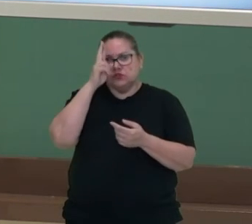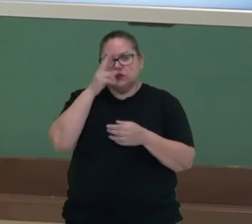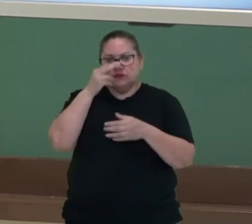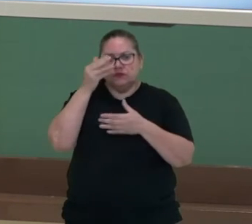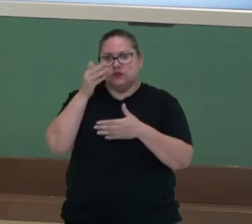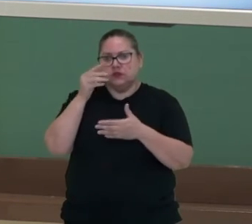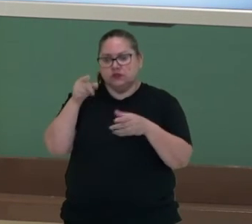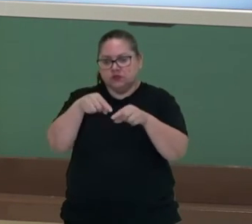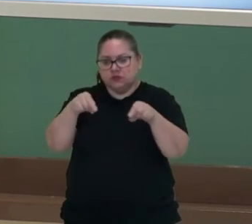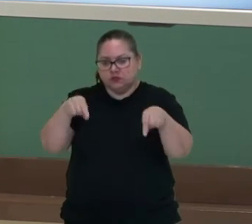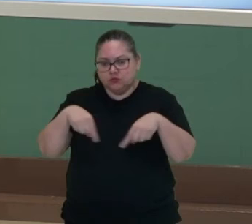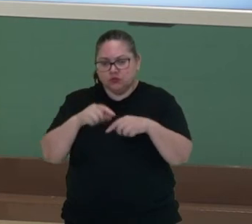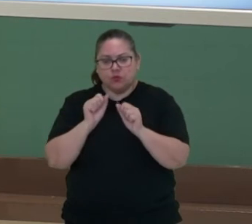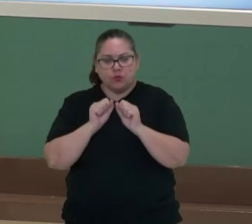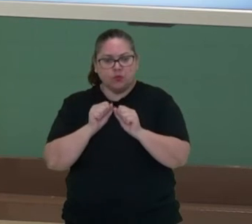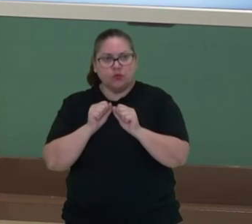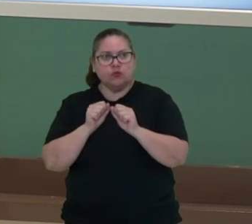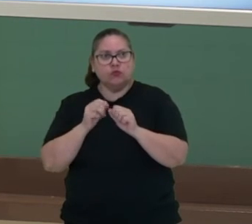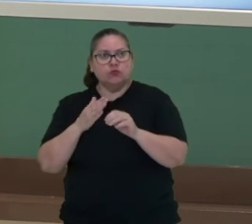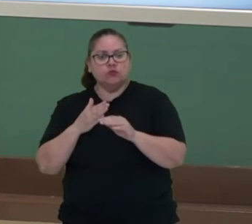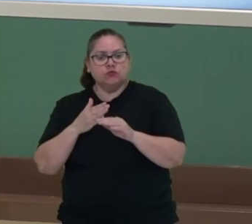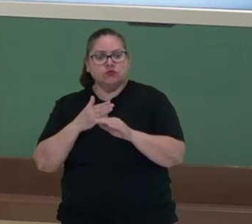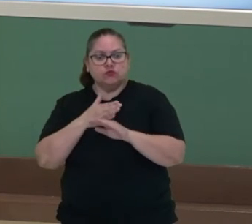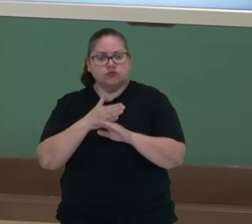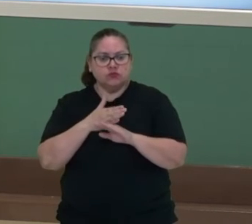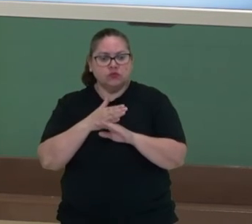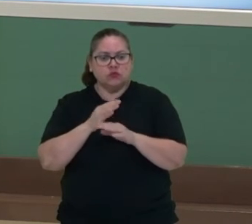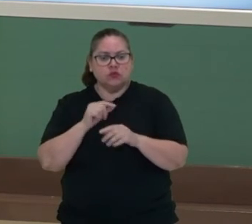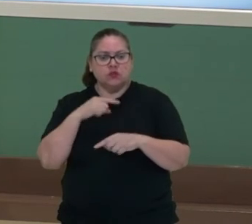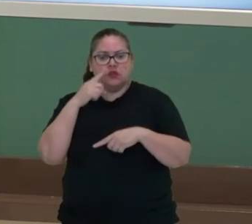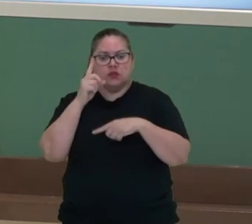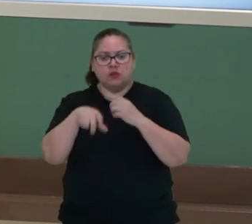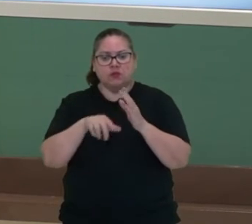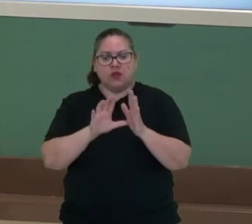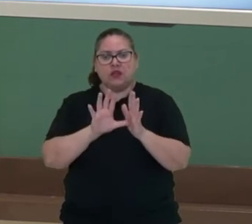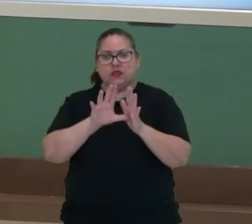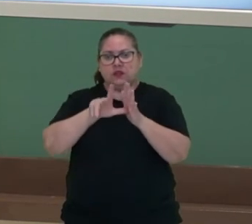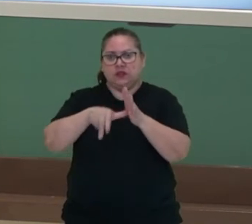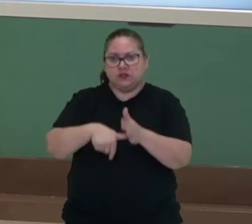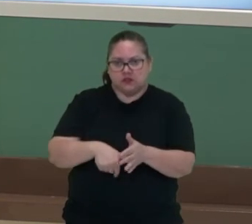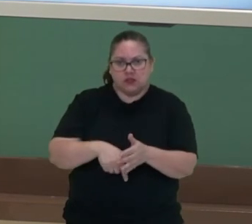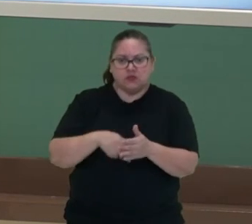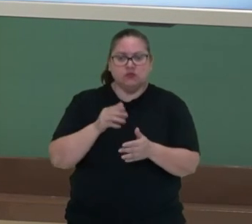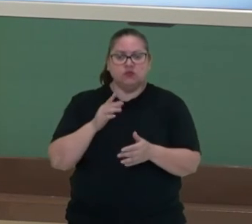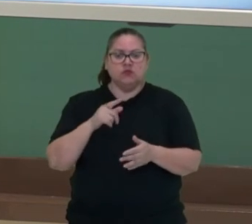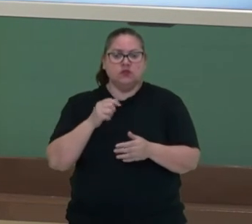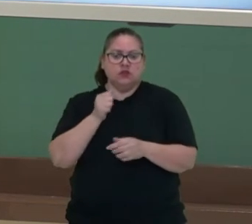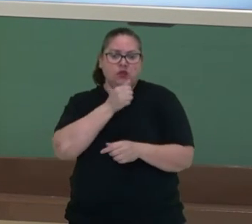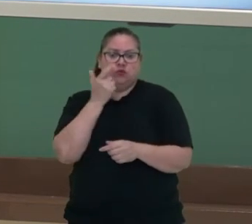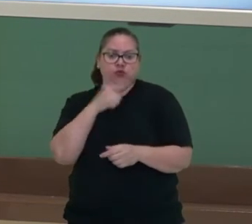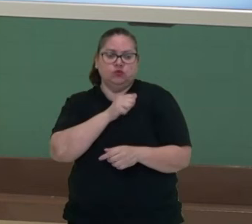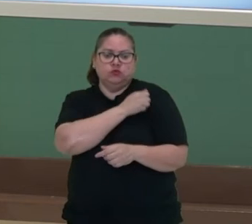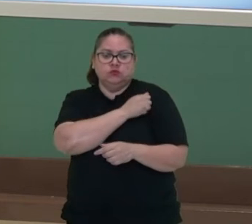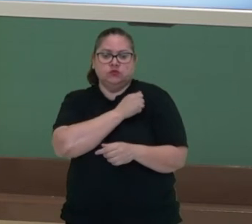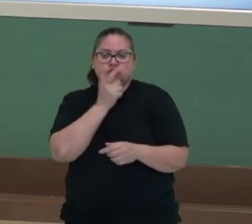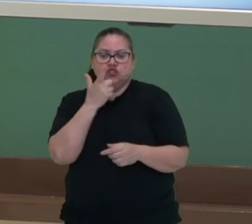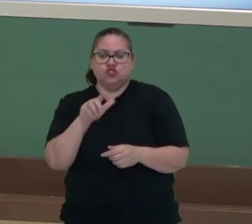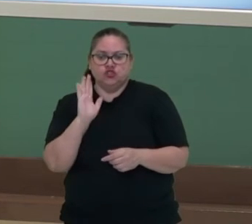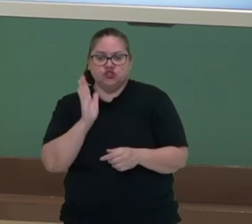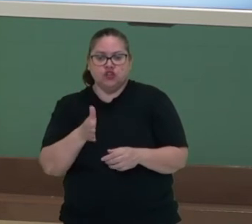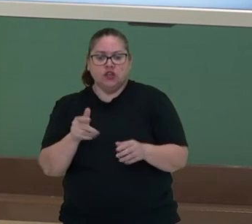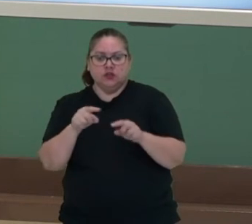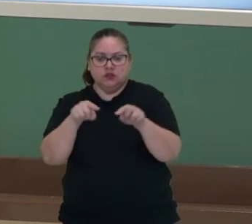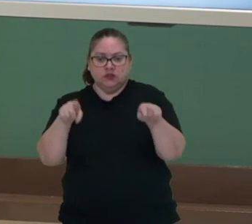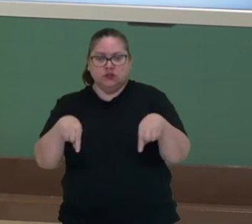chefe da turma pode chegar na sua turma após os demais estudantes já estarem em sala de aula? Né? Além